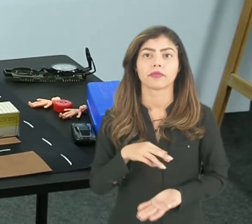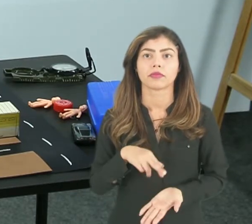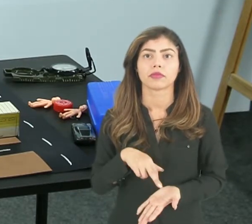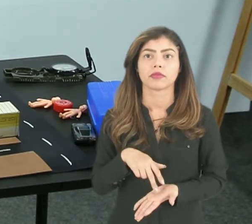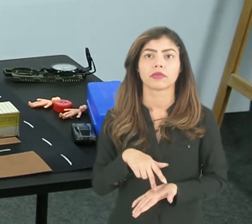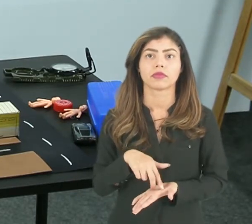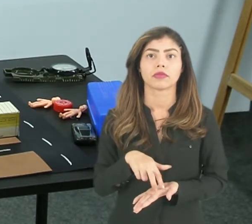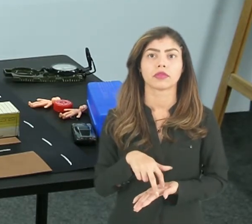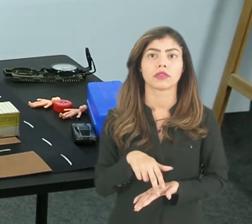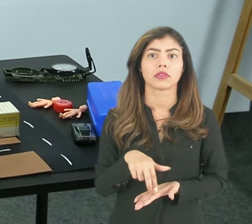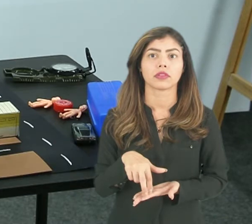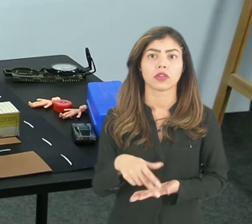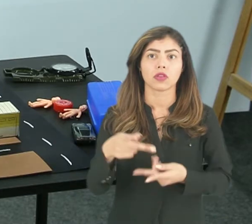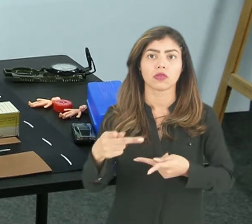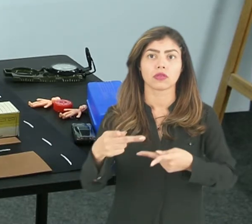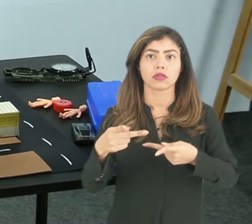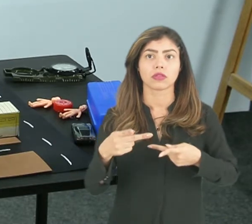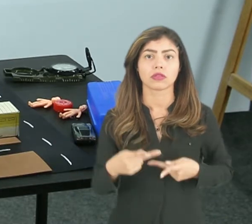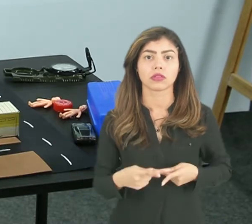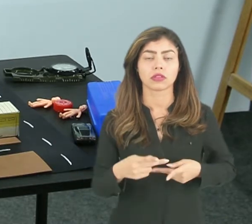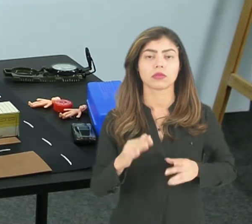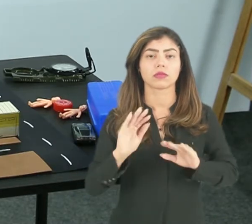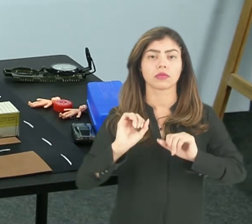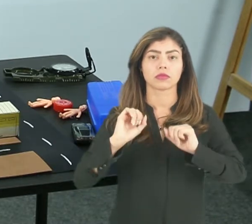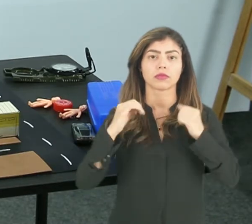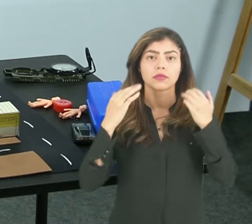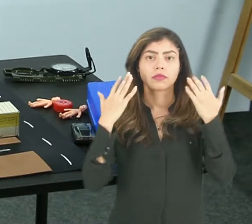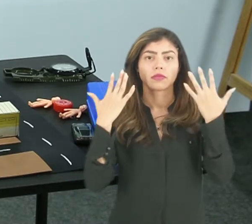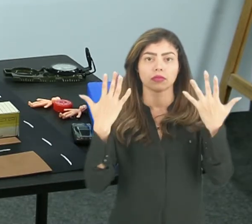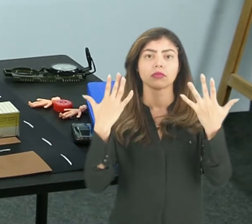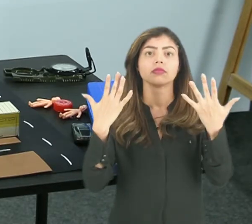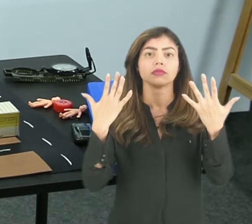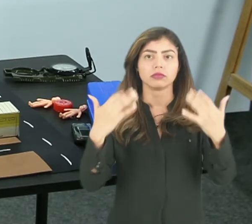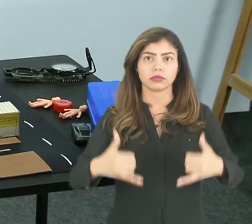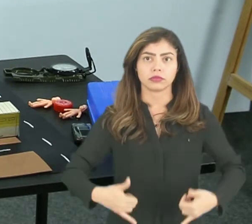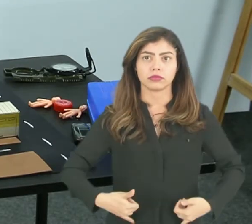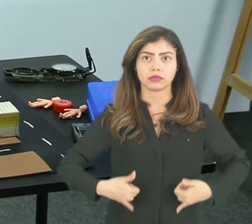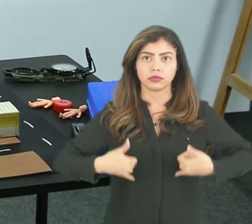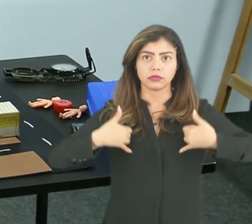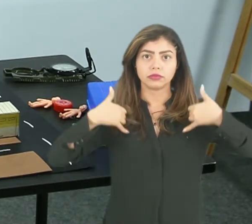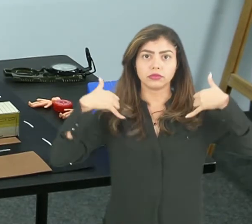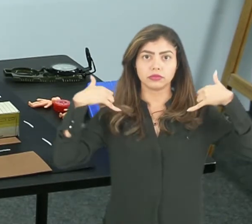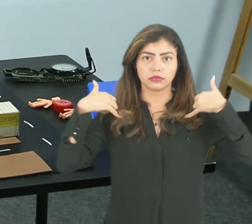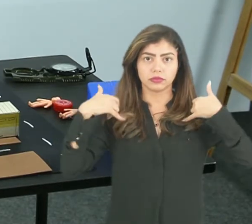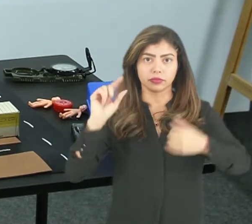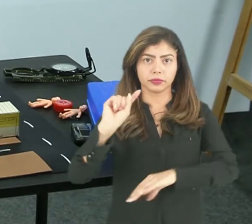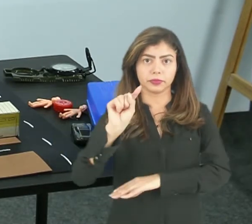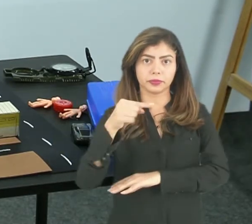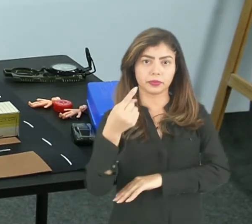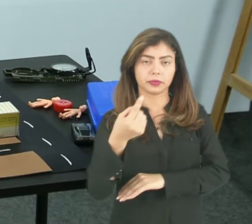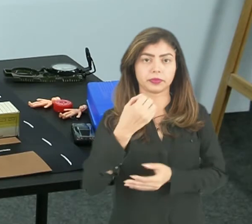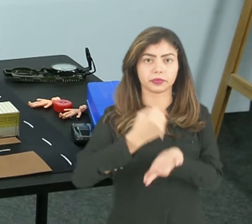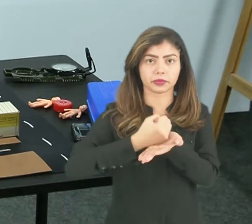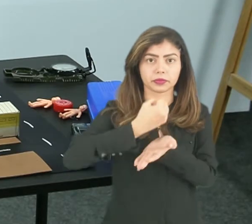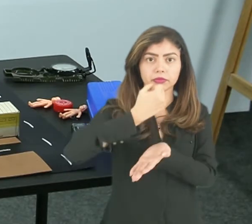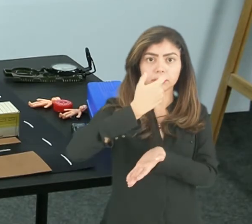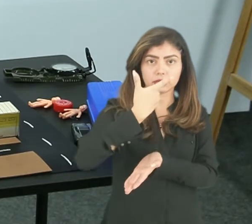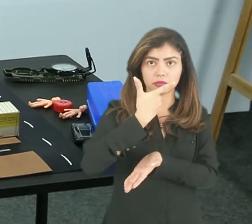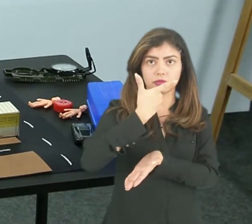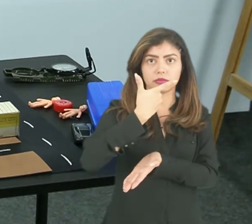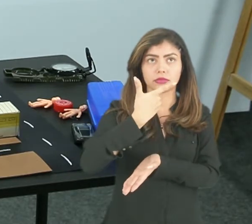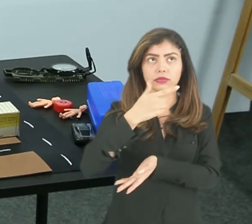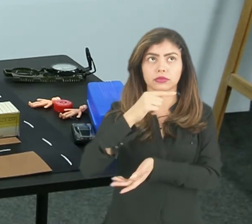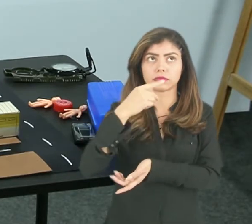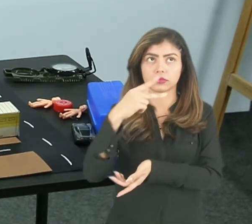ele recebeu um convite para um aniversário que ficava logo depois da farmácia. E